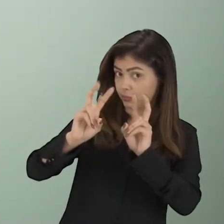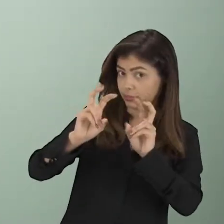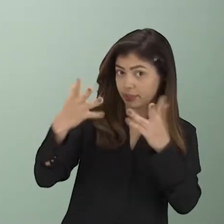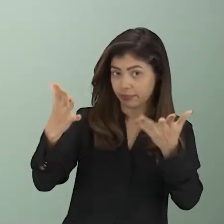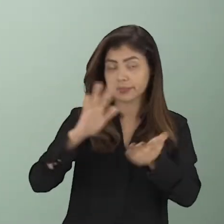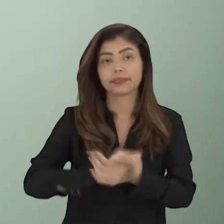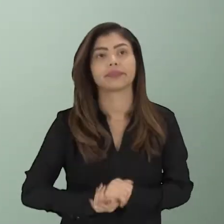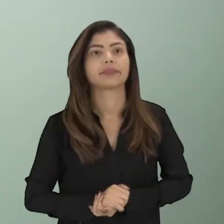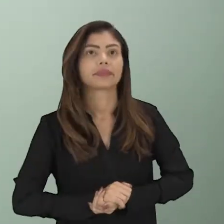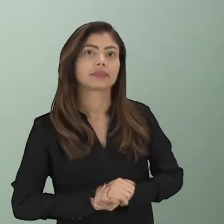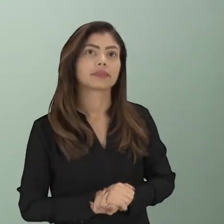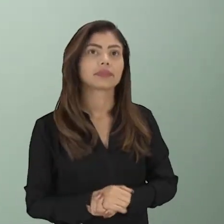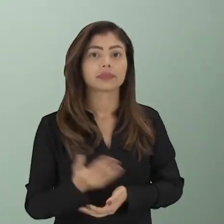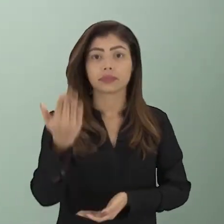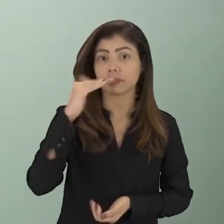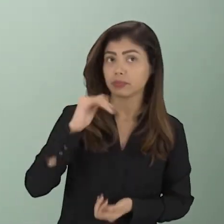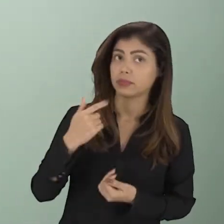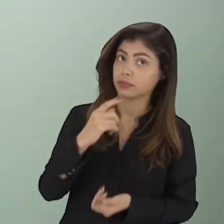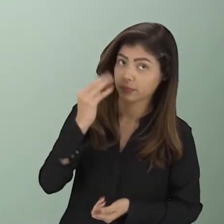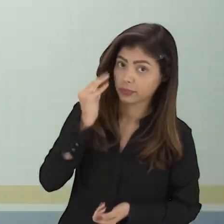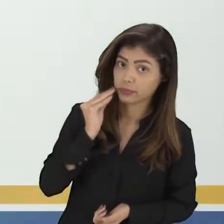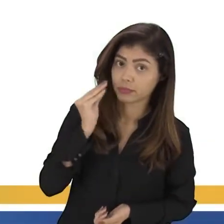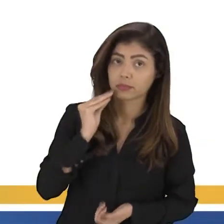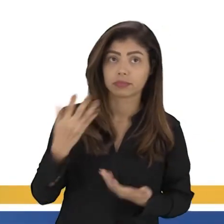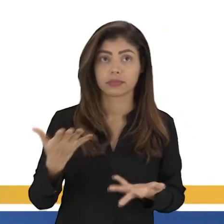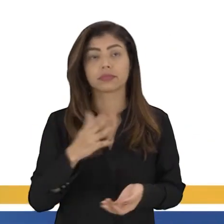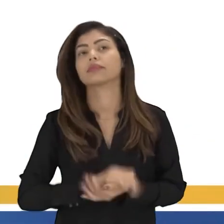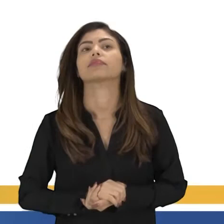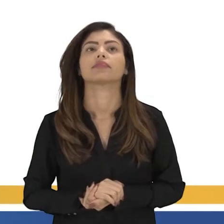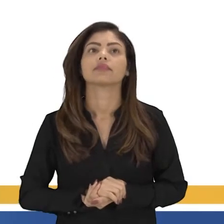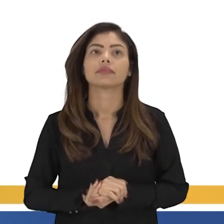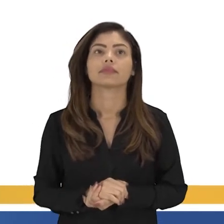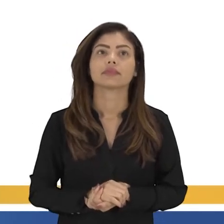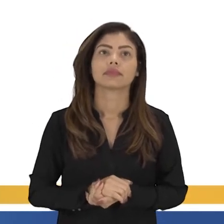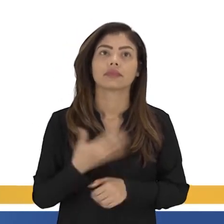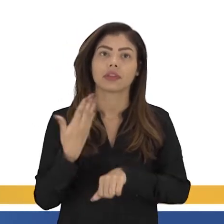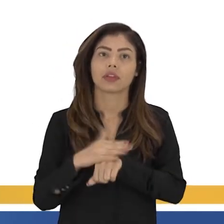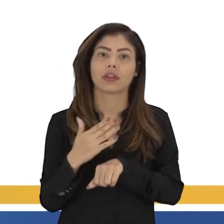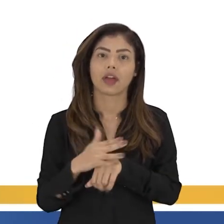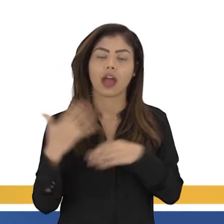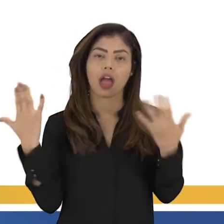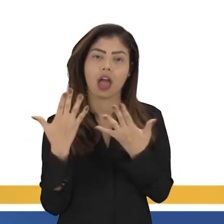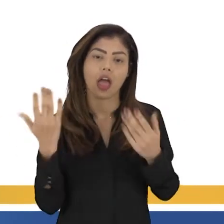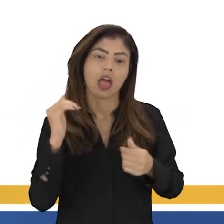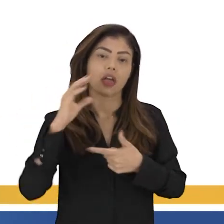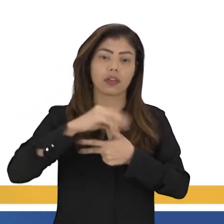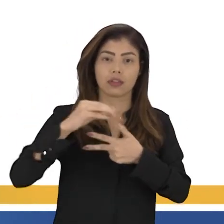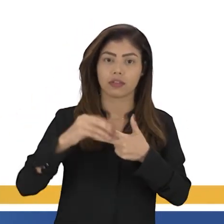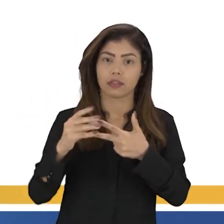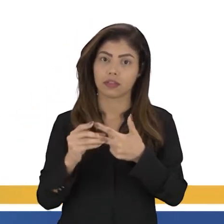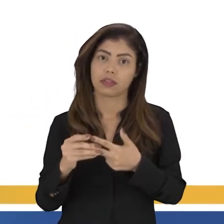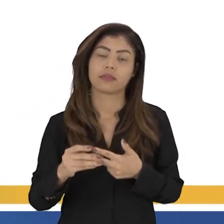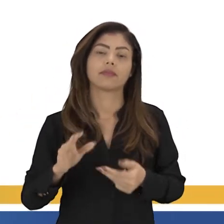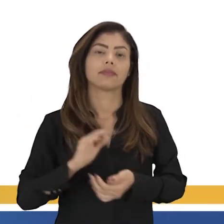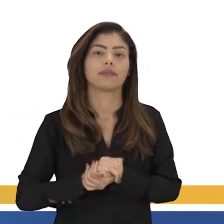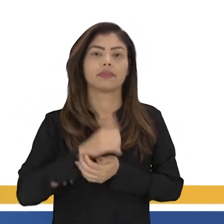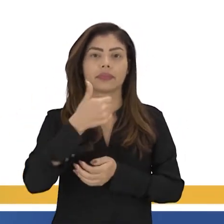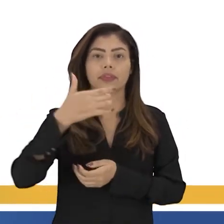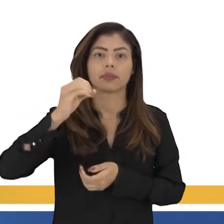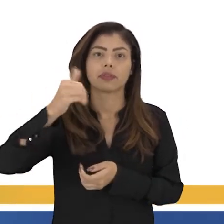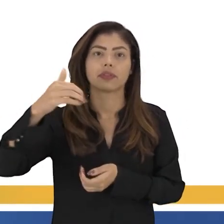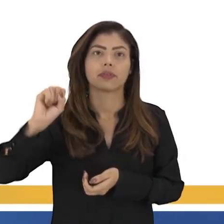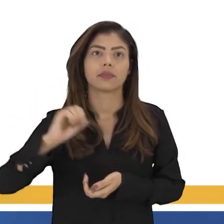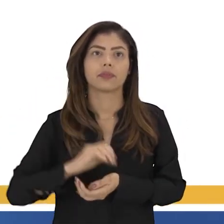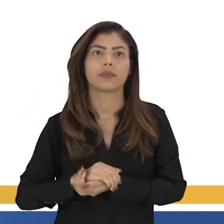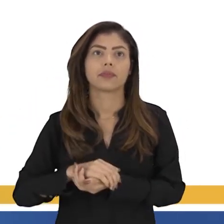que se trata. Bora fazer um teste? Olha aqui, essa questão caiu na prova de inglês do Enem 2019. Então, o que eu te falei?